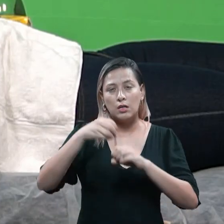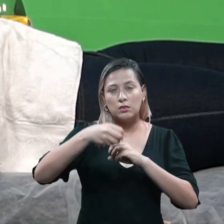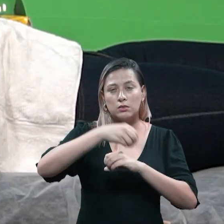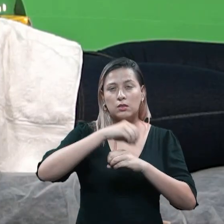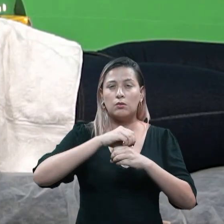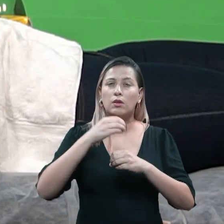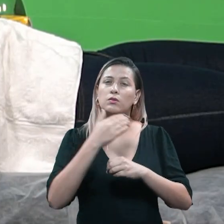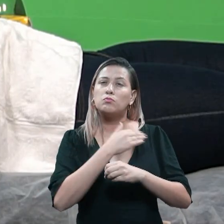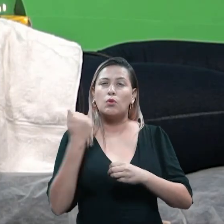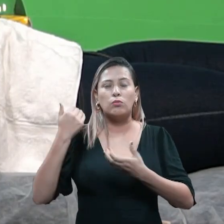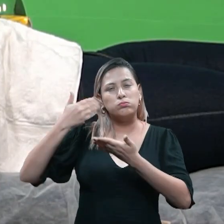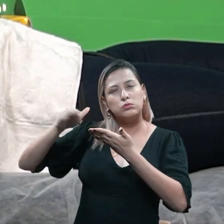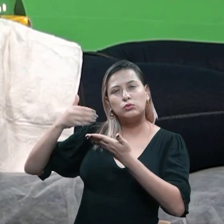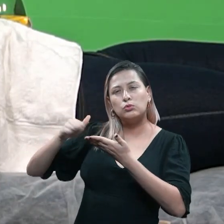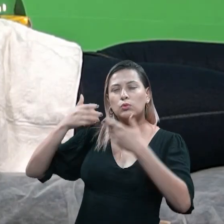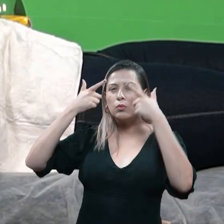mortas